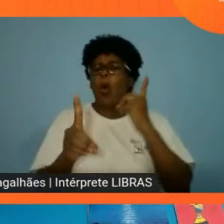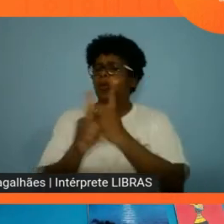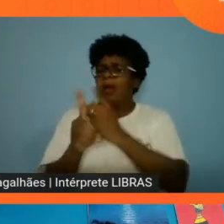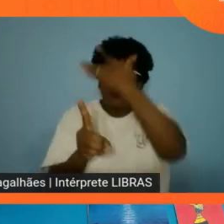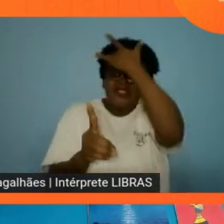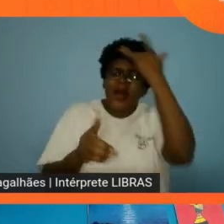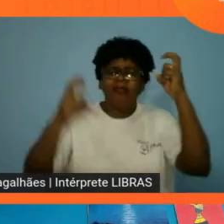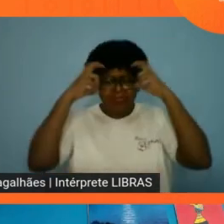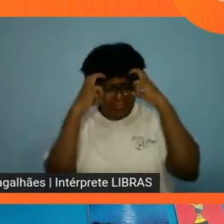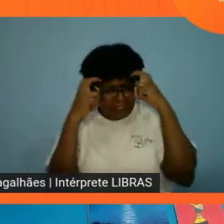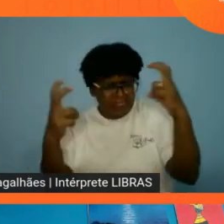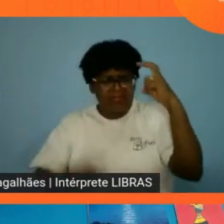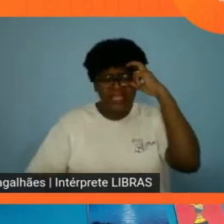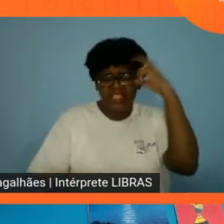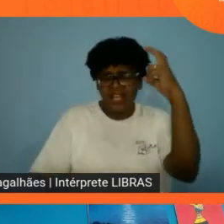uma universidade.